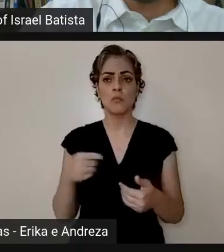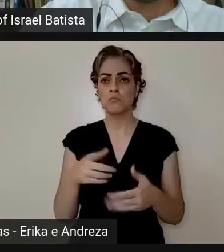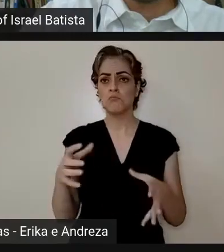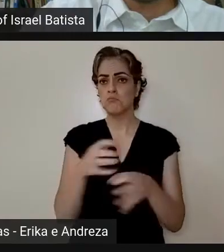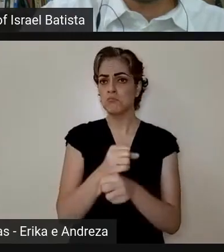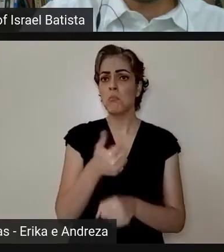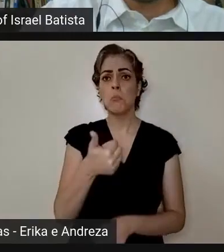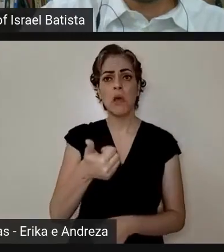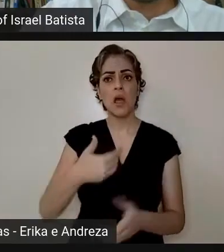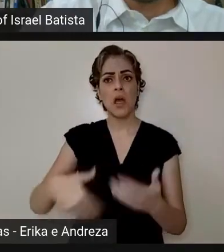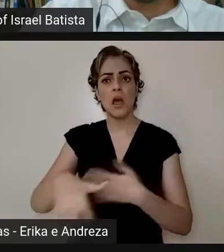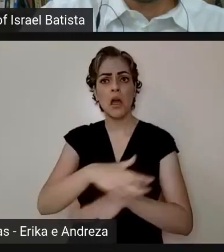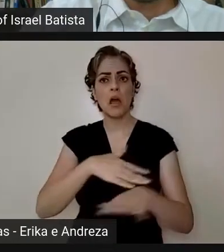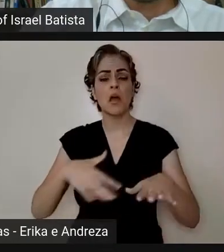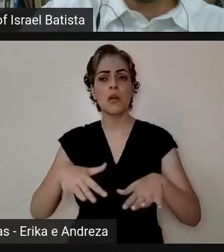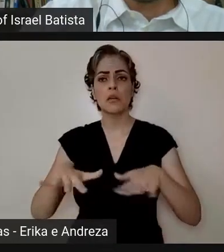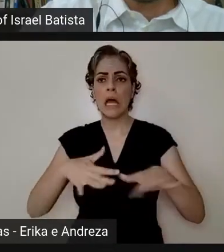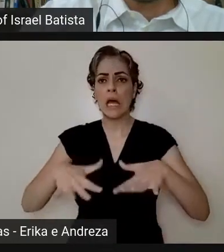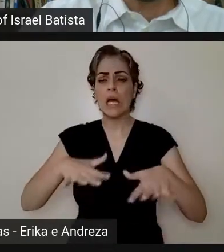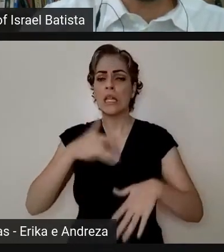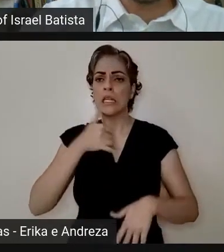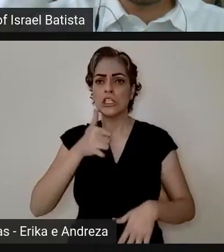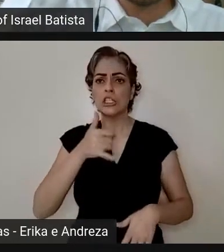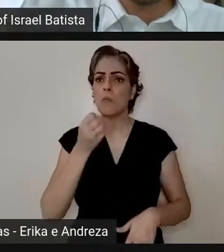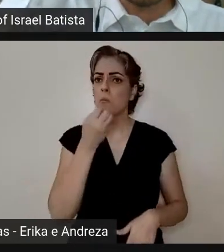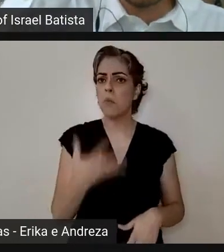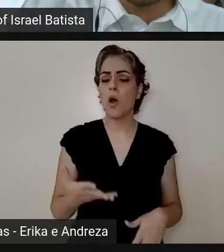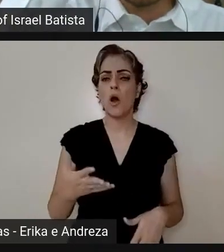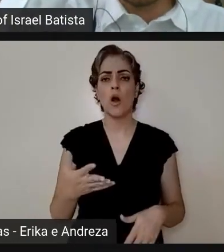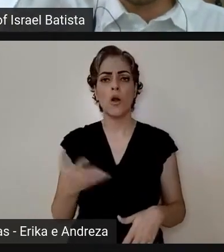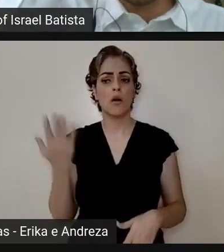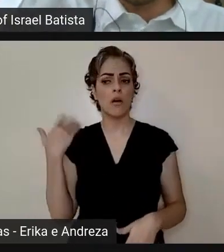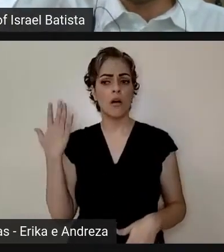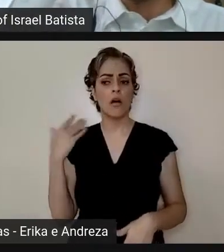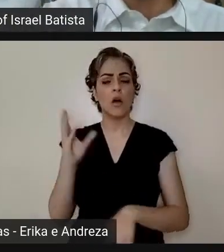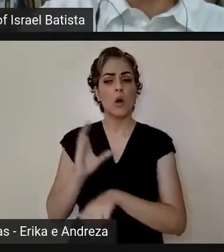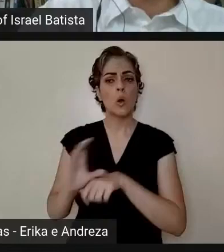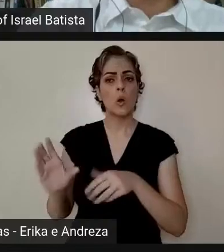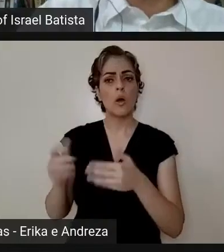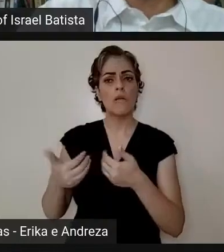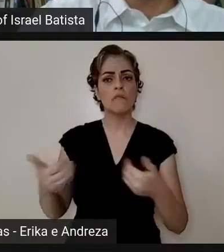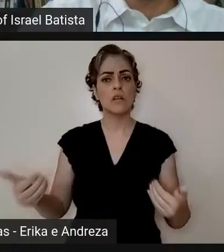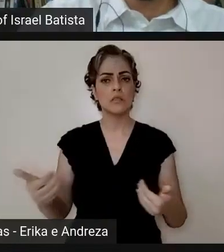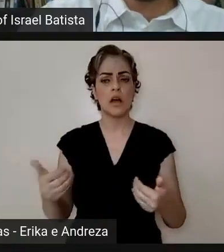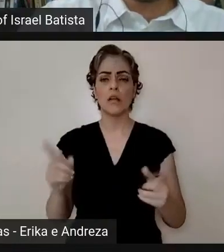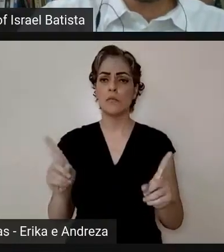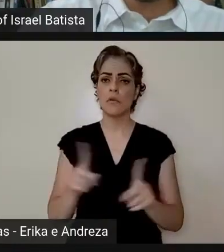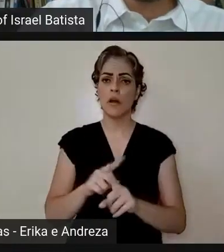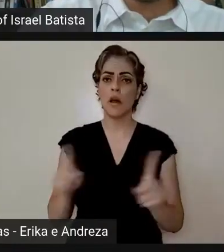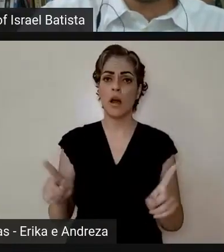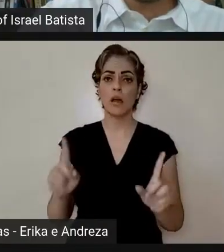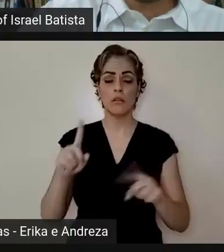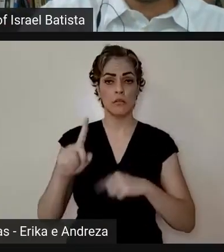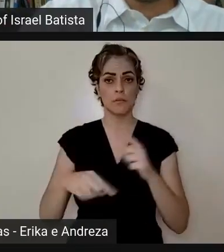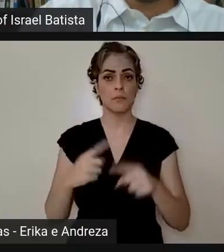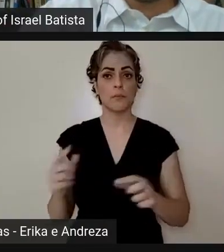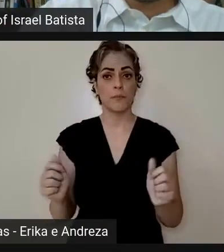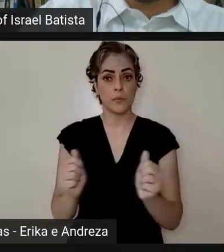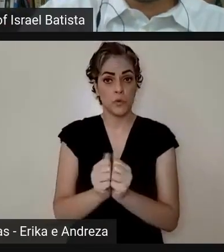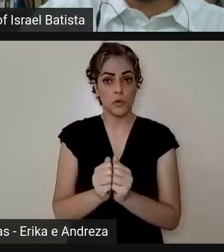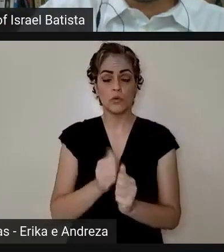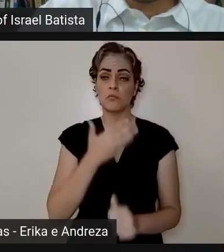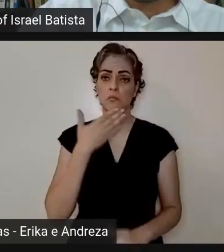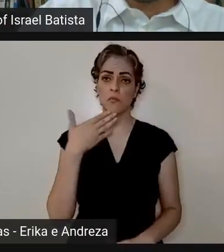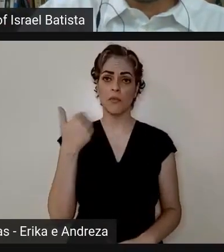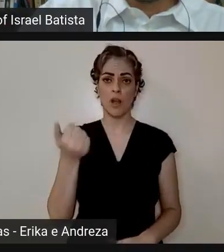por tratar dentro do mesmo espaço os cursos que antes estavam e as funções que antes estavam separadas, tanto na ESAF quanto